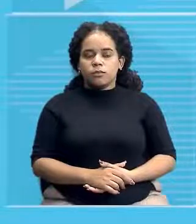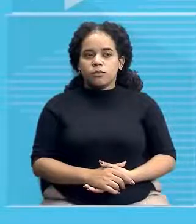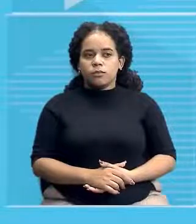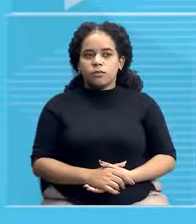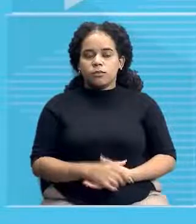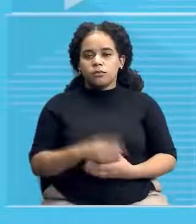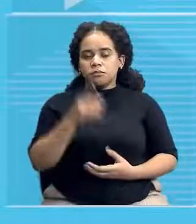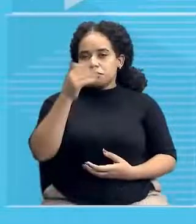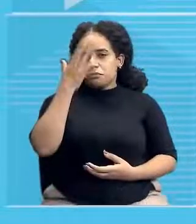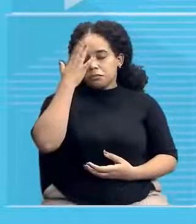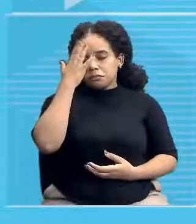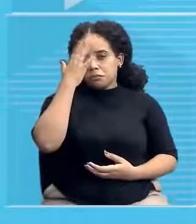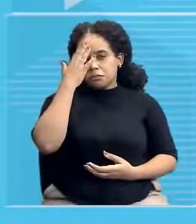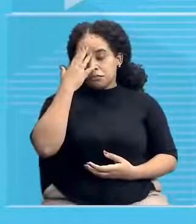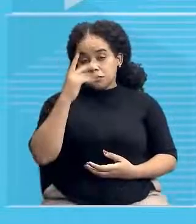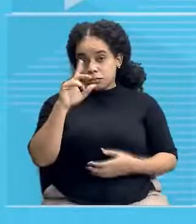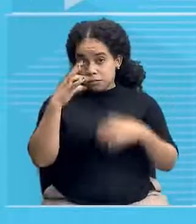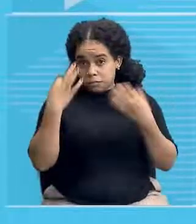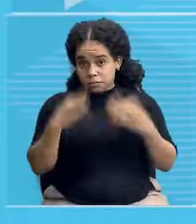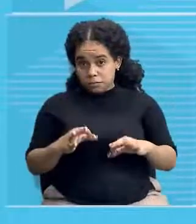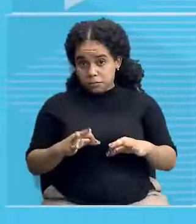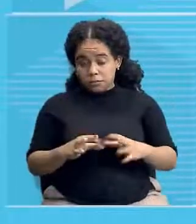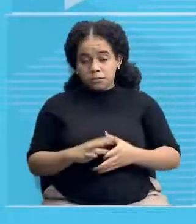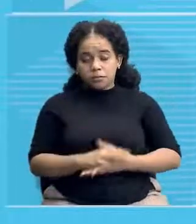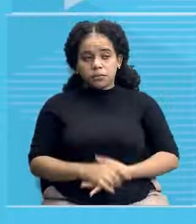Você está entendendo, né?